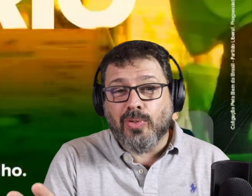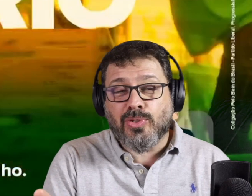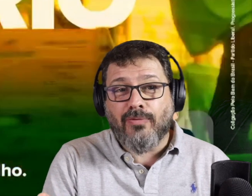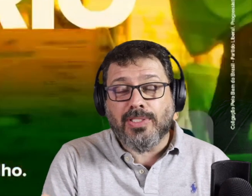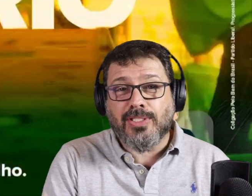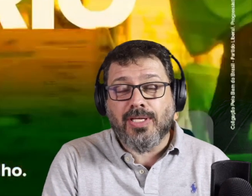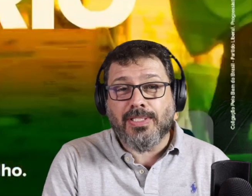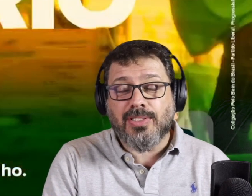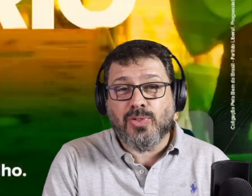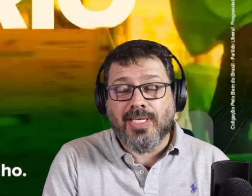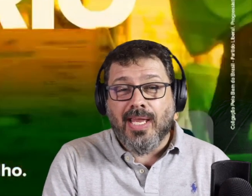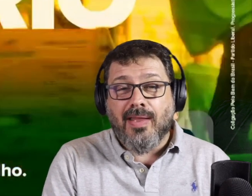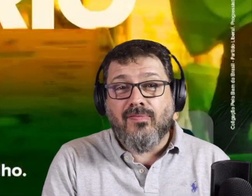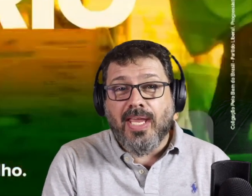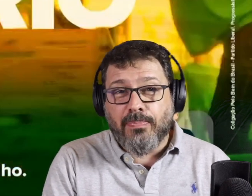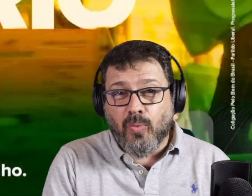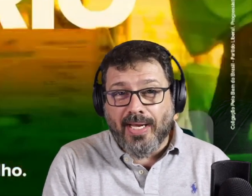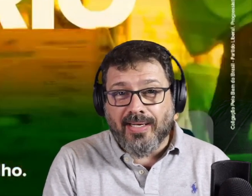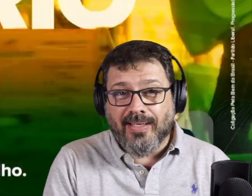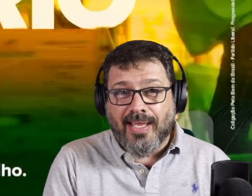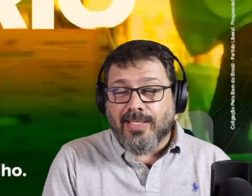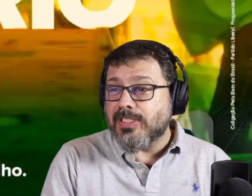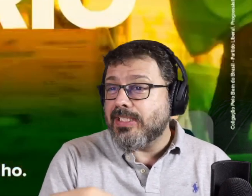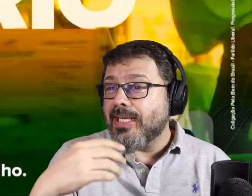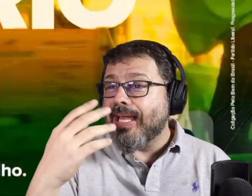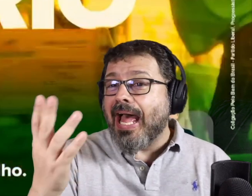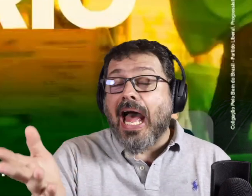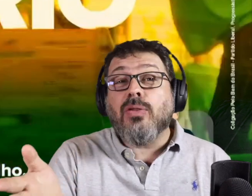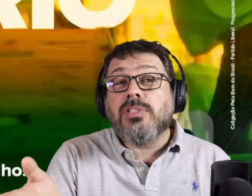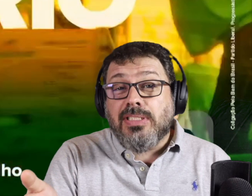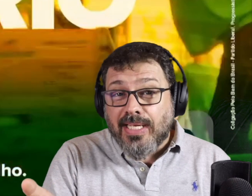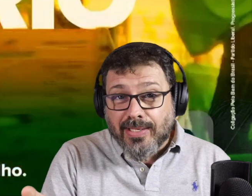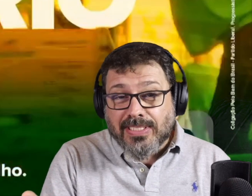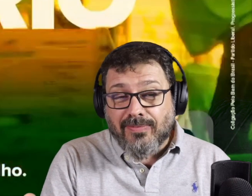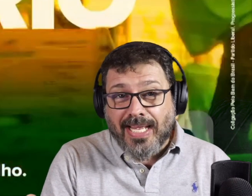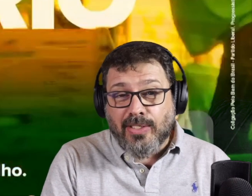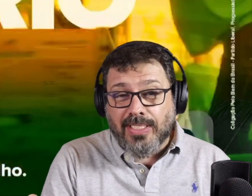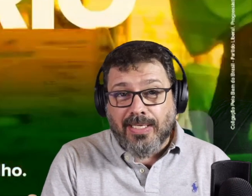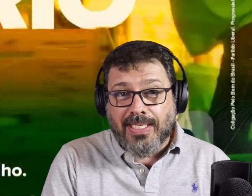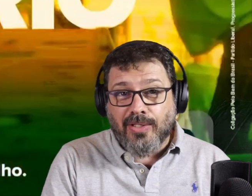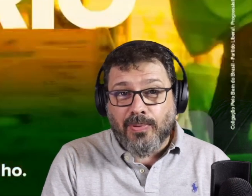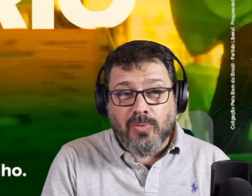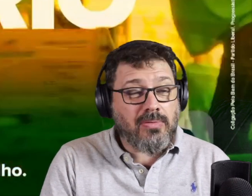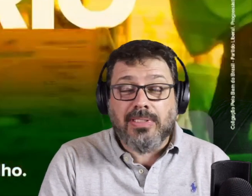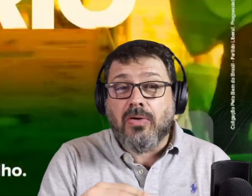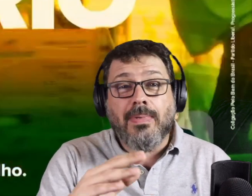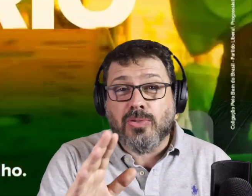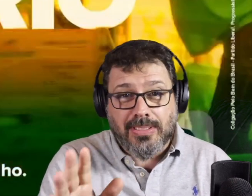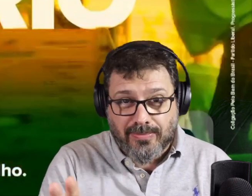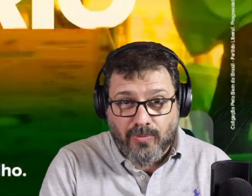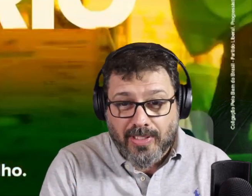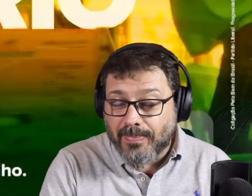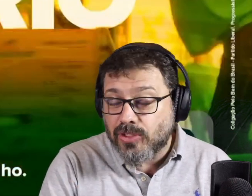no mundo do software, a gente chama disso de vaporware. Você anuncia que você vai ter um determinado produto, nem